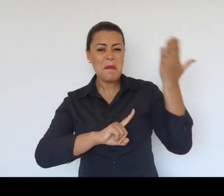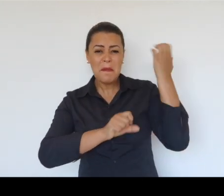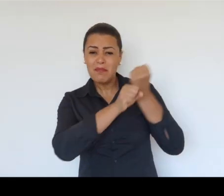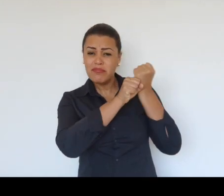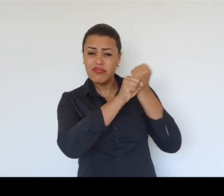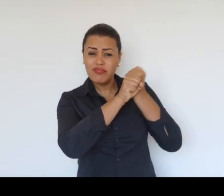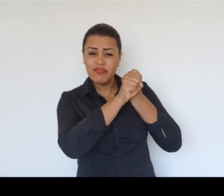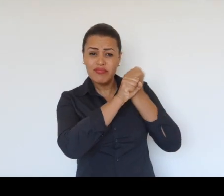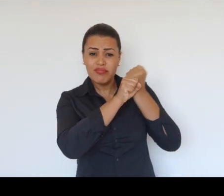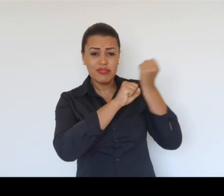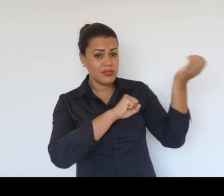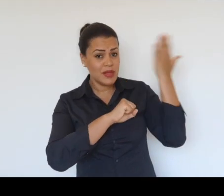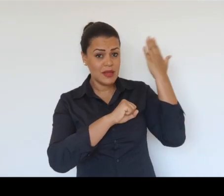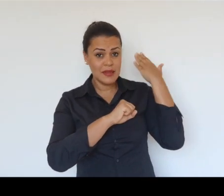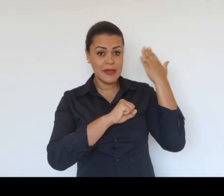milhares de anos.